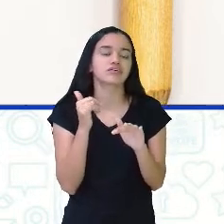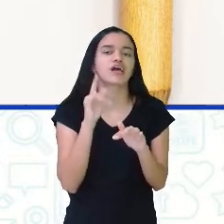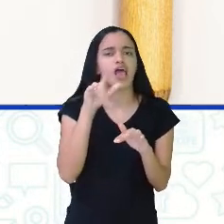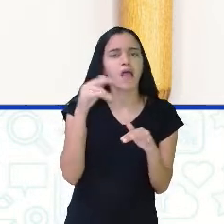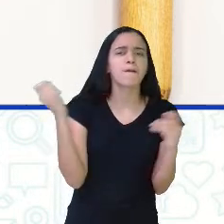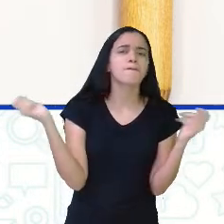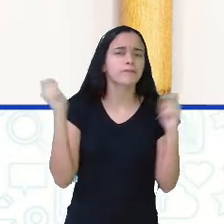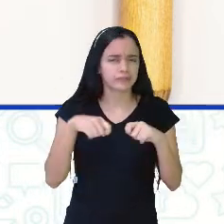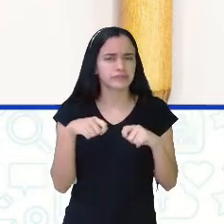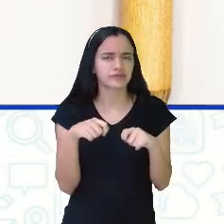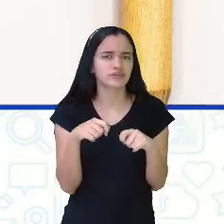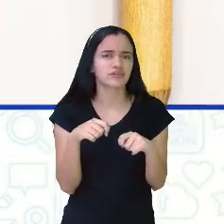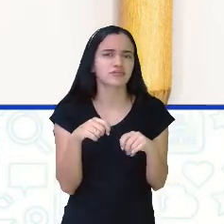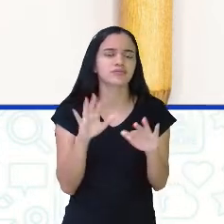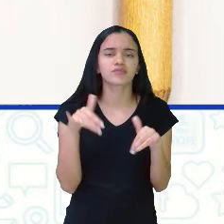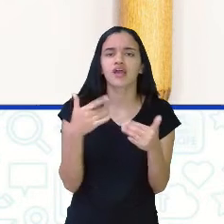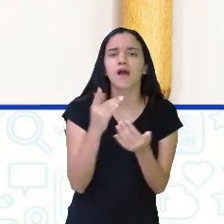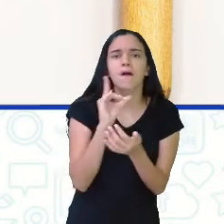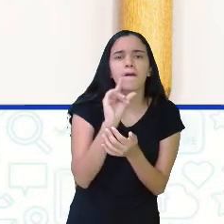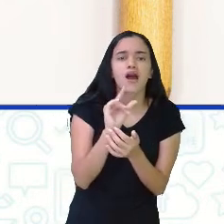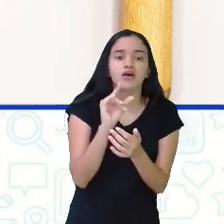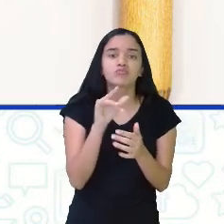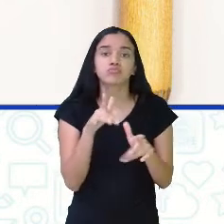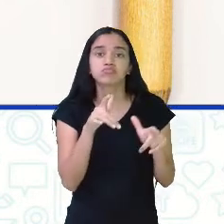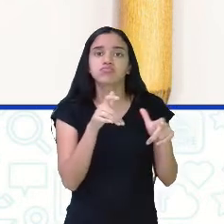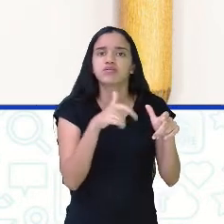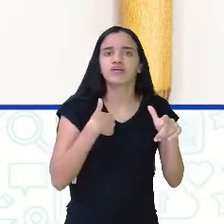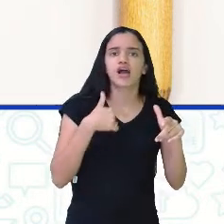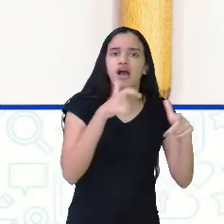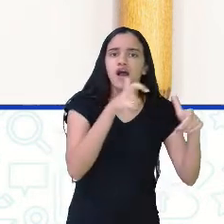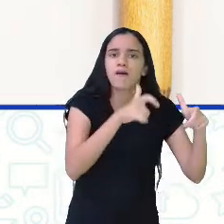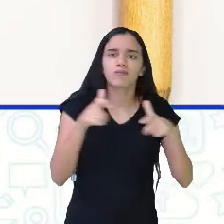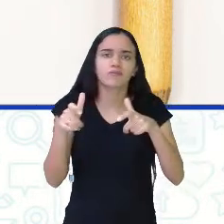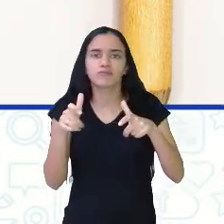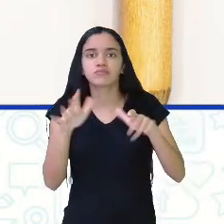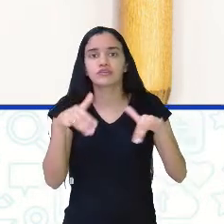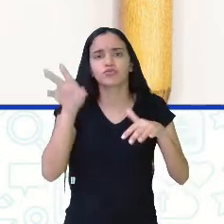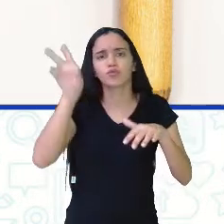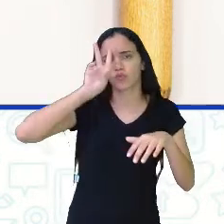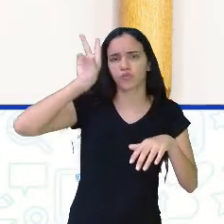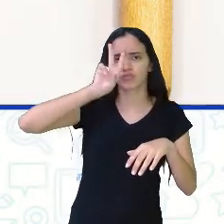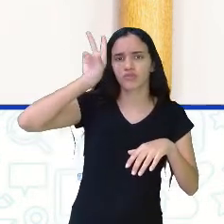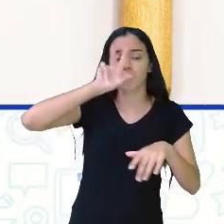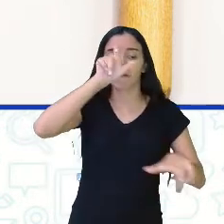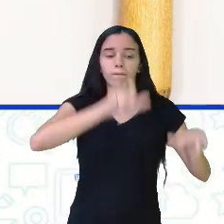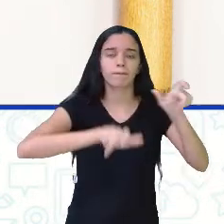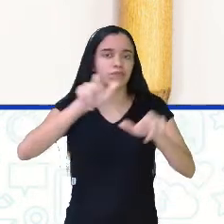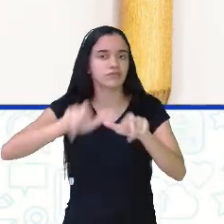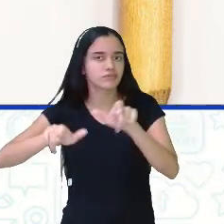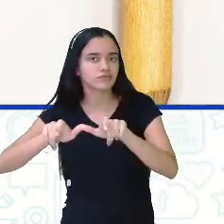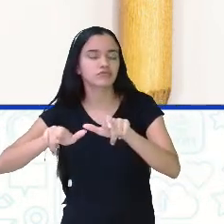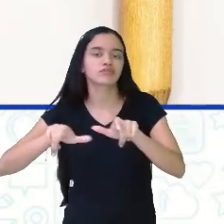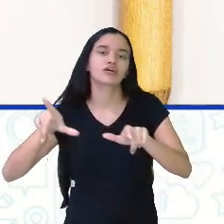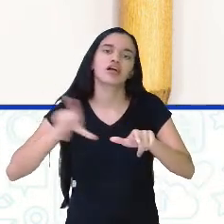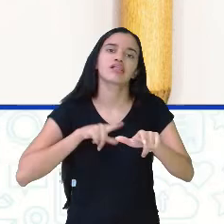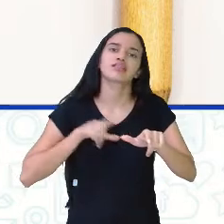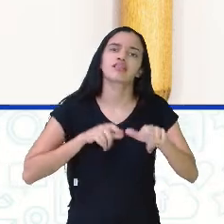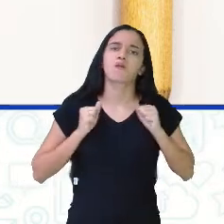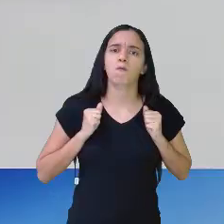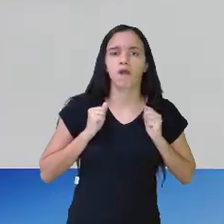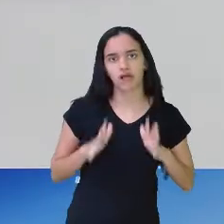é possível, mesmo em tão pouco espaço, desvendar uma história, personagens, a gente tem uma